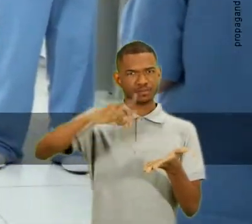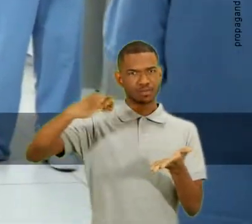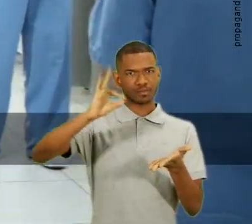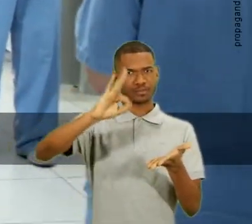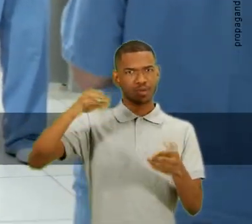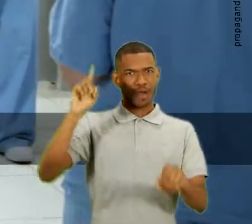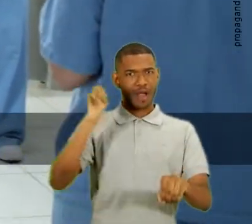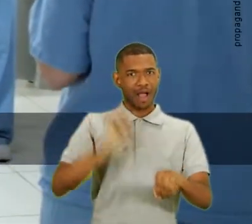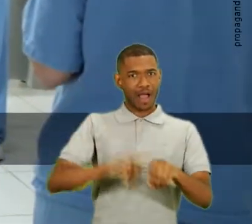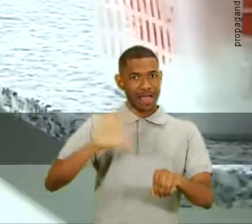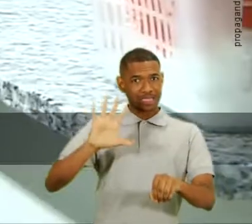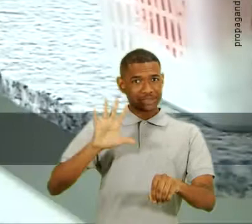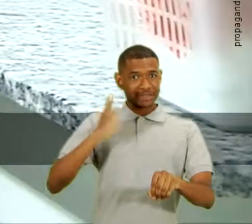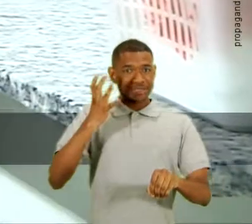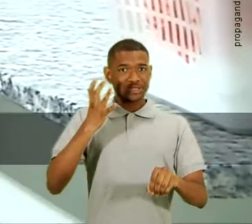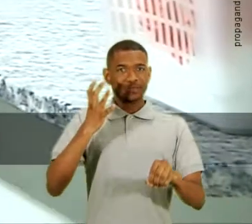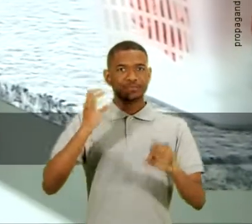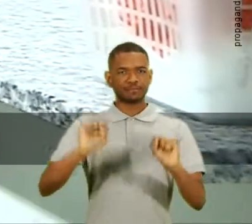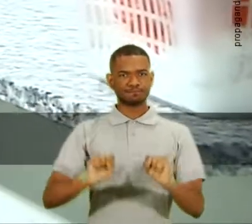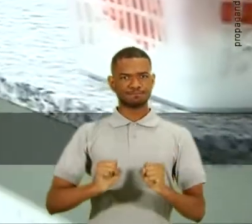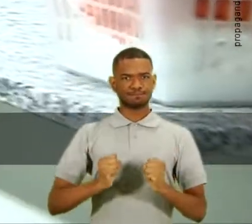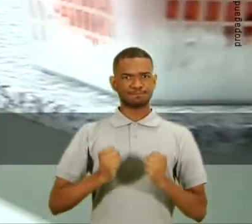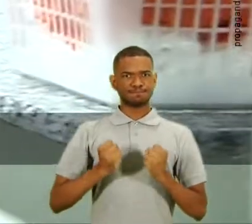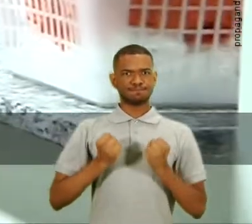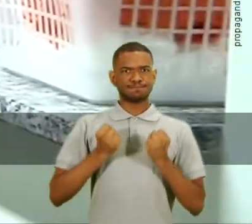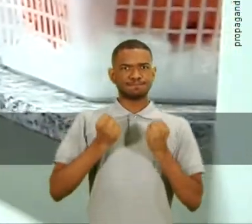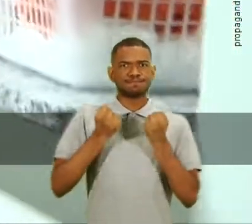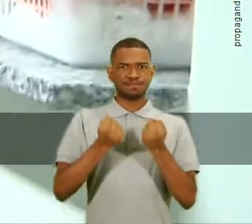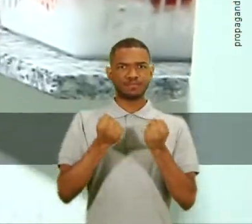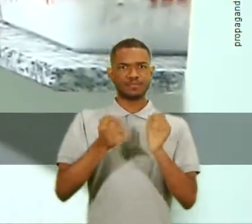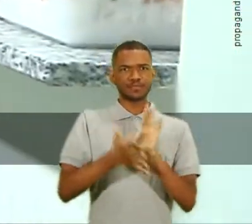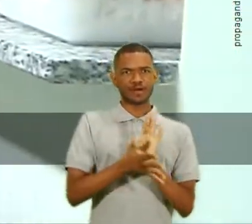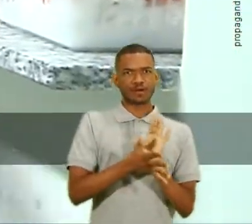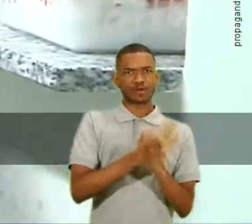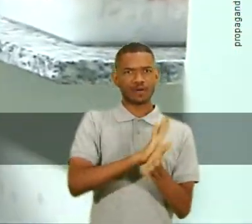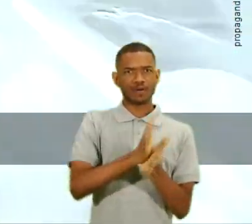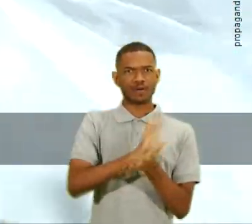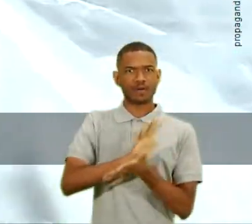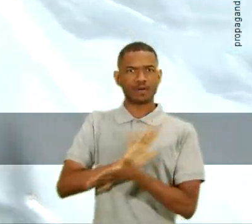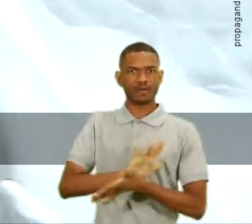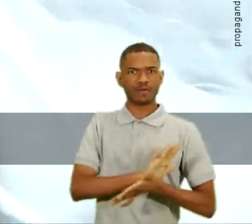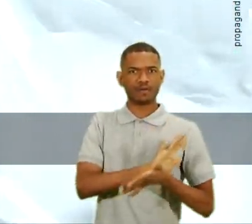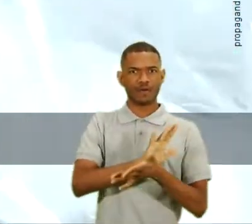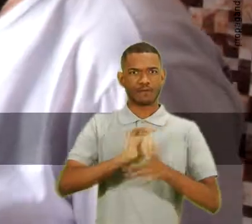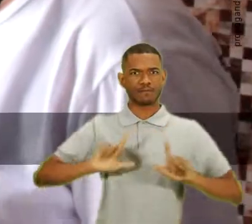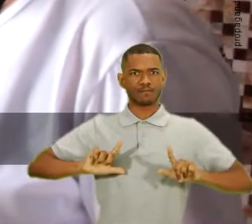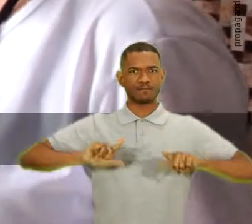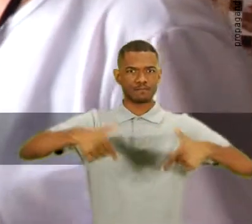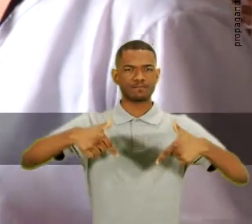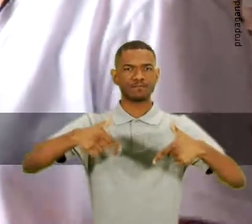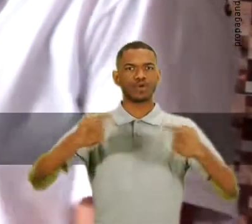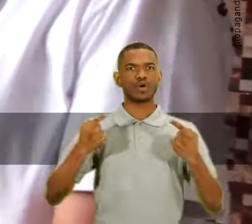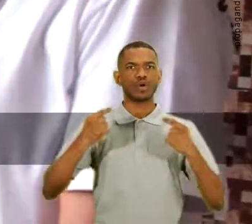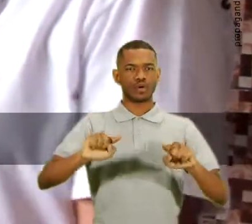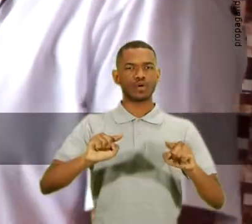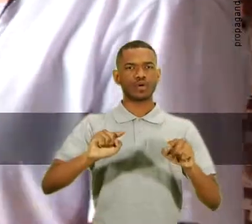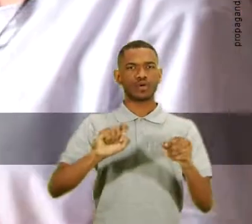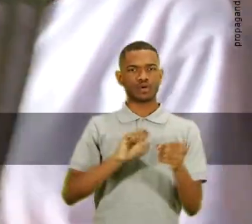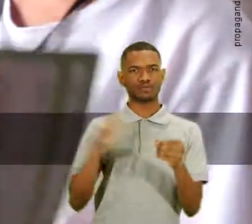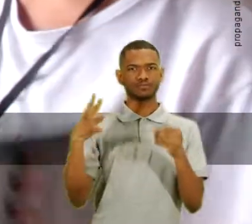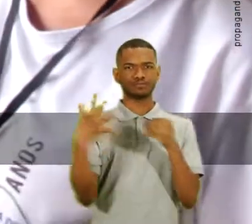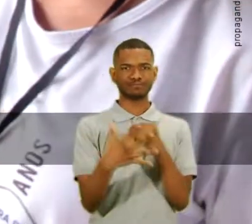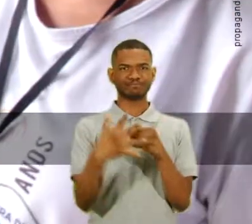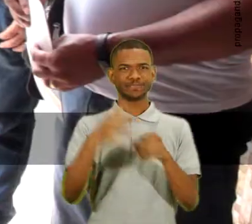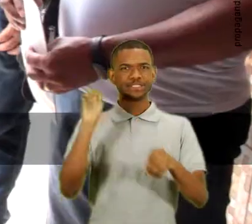de profissionais da saúde para reforçar as ações de combate ao coronavírus em tempo recorte